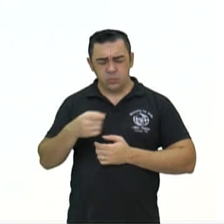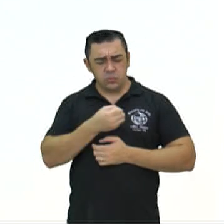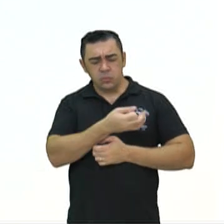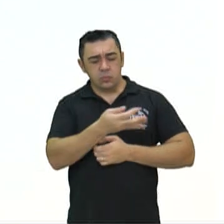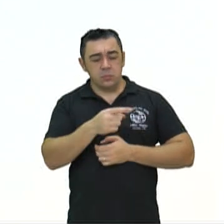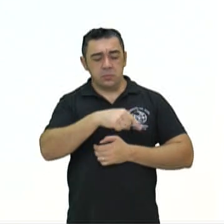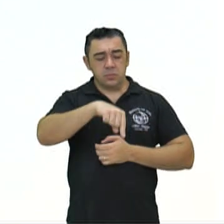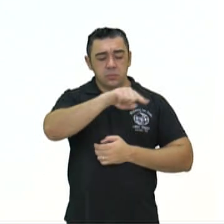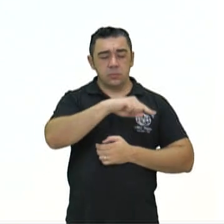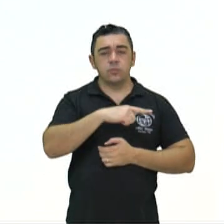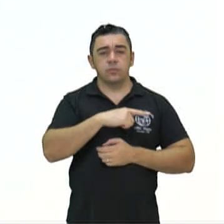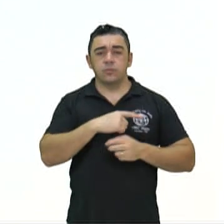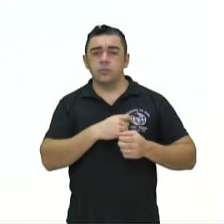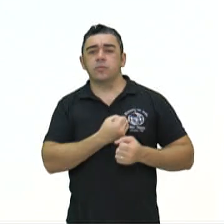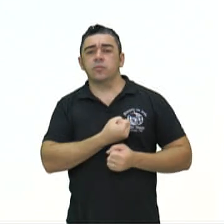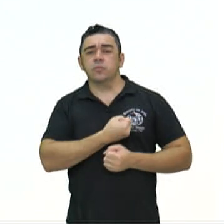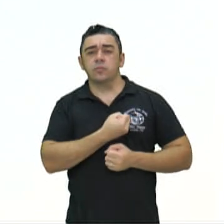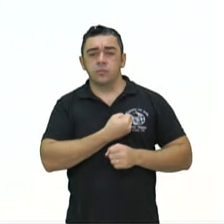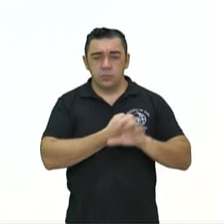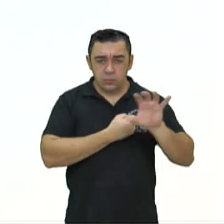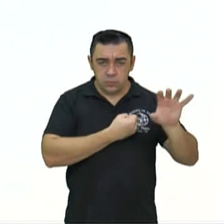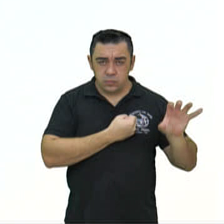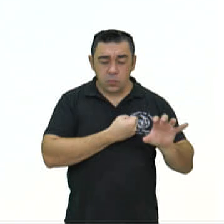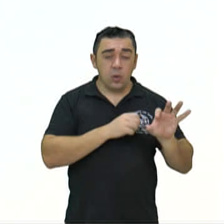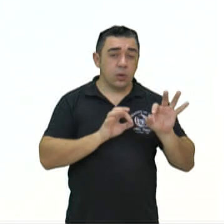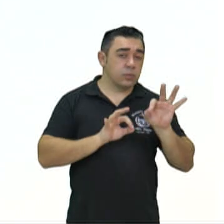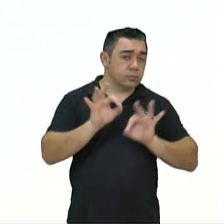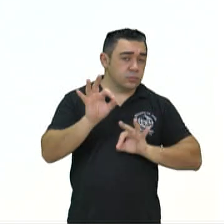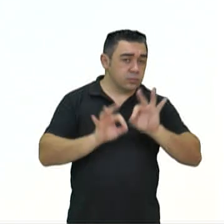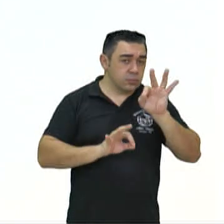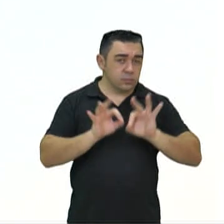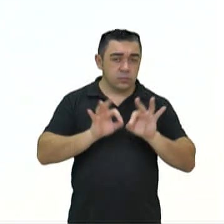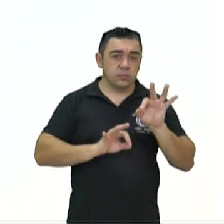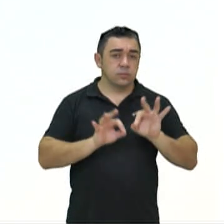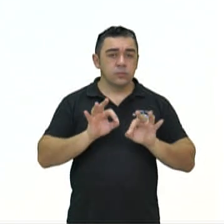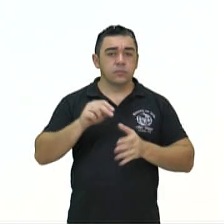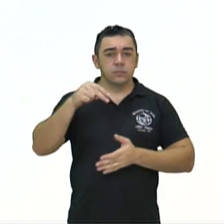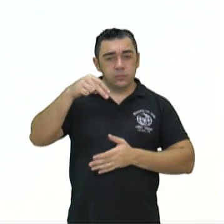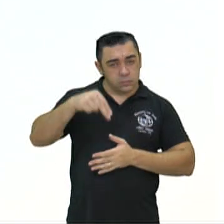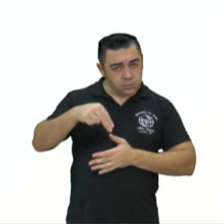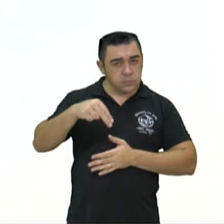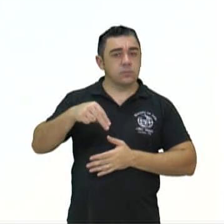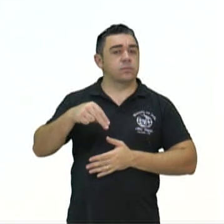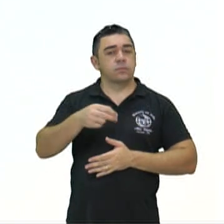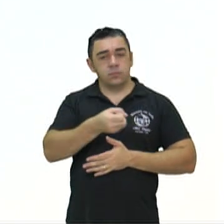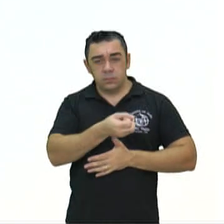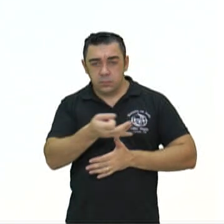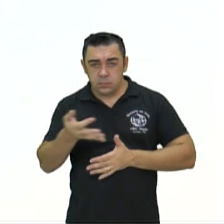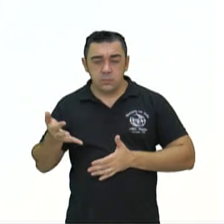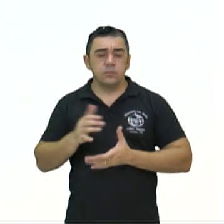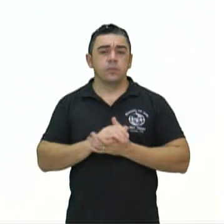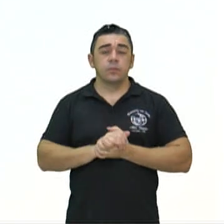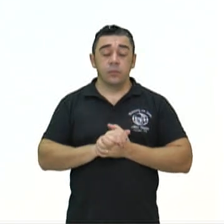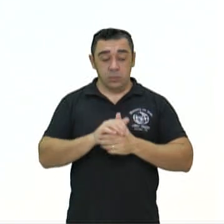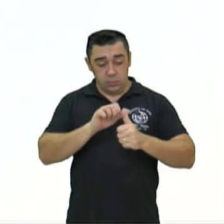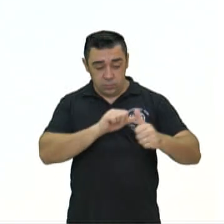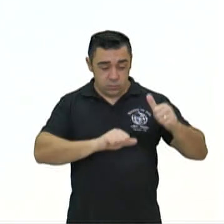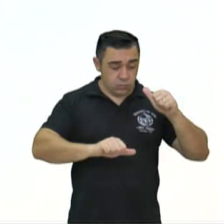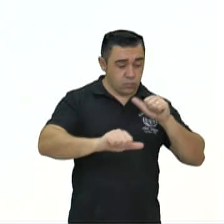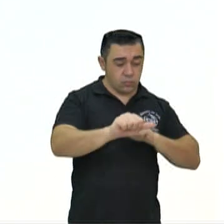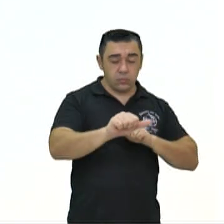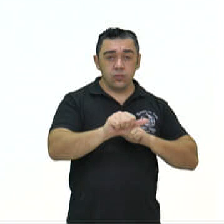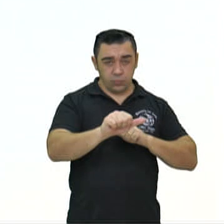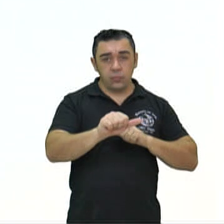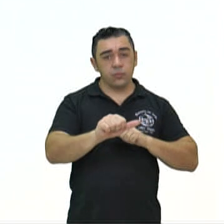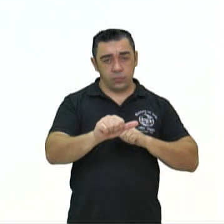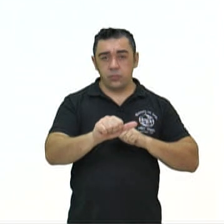qualquer sequência, agrupamento ordenado desses N elementos. Troca-se a posição dos